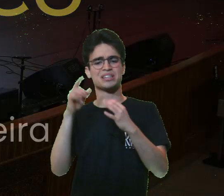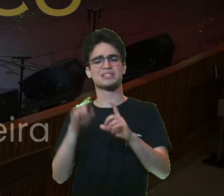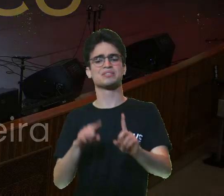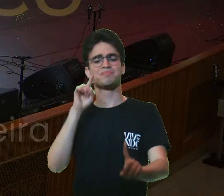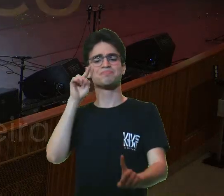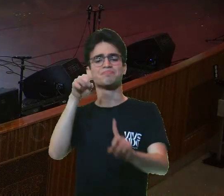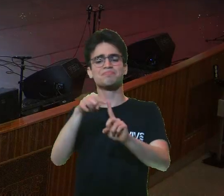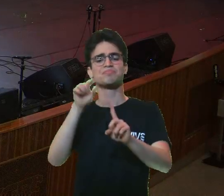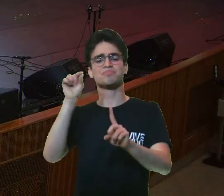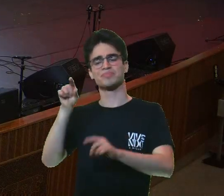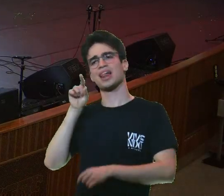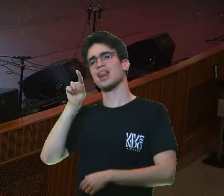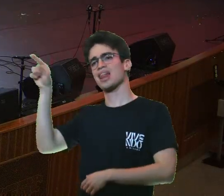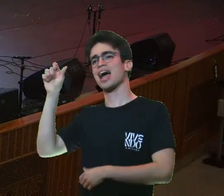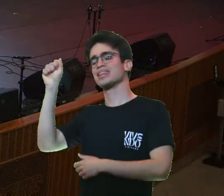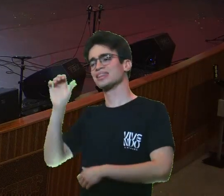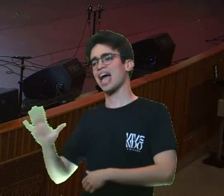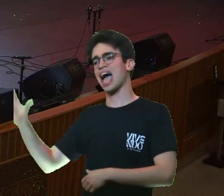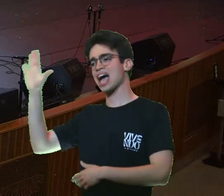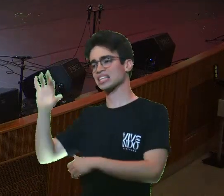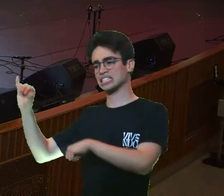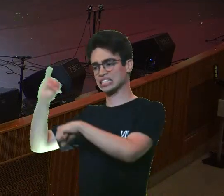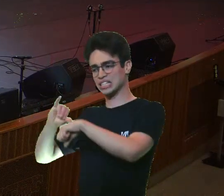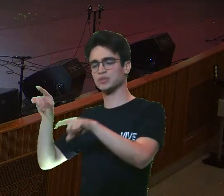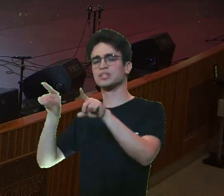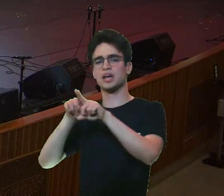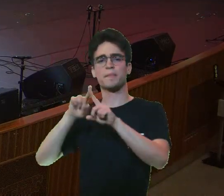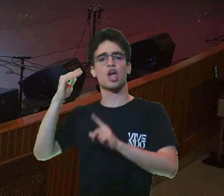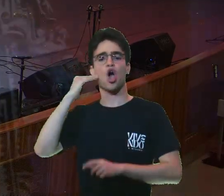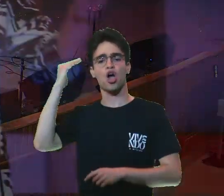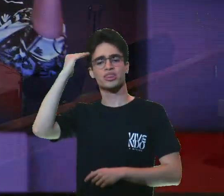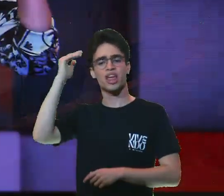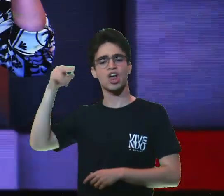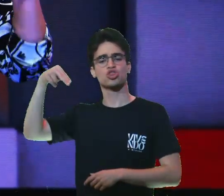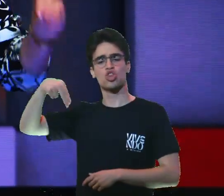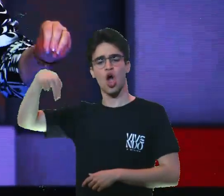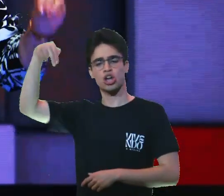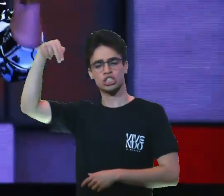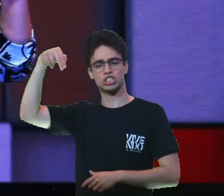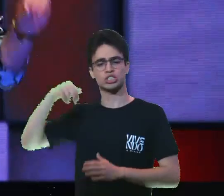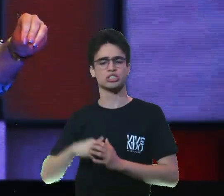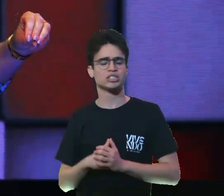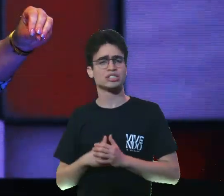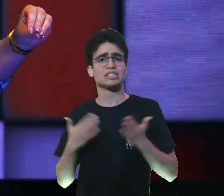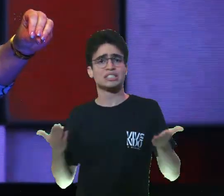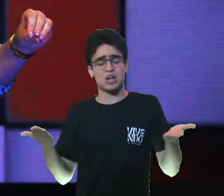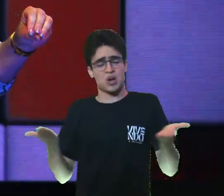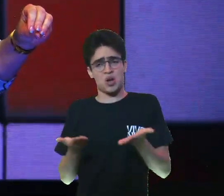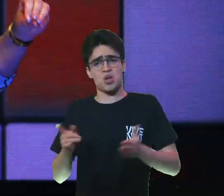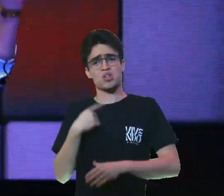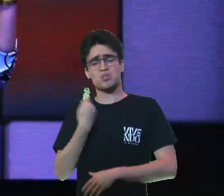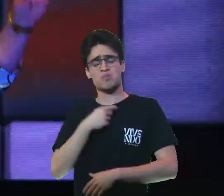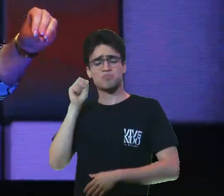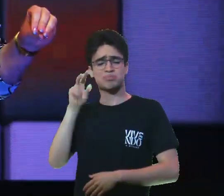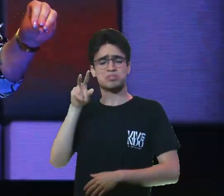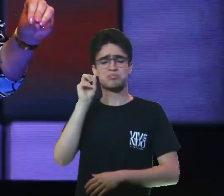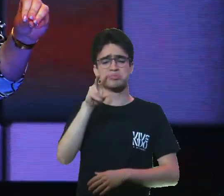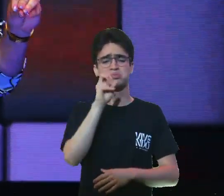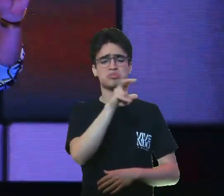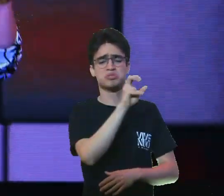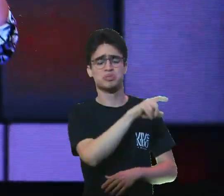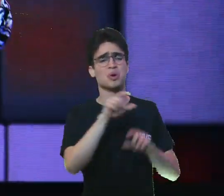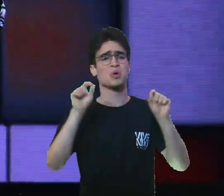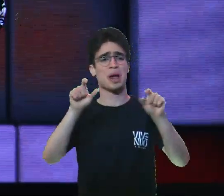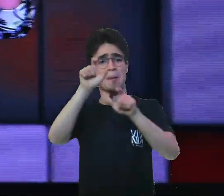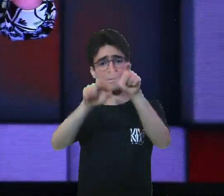Focado no centro da Ásia e Coreia do Norte. O que nós temos visto e ouvido de